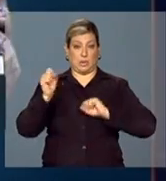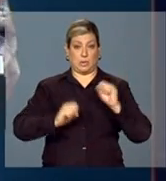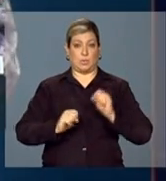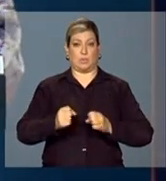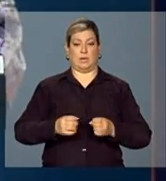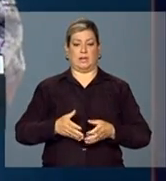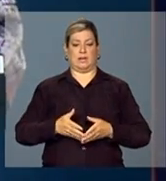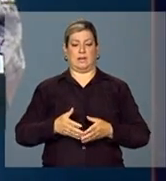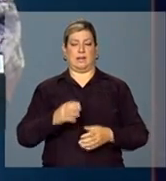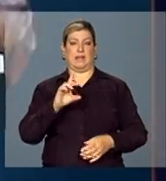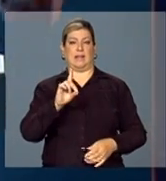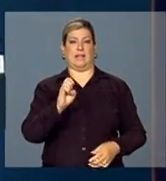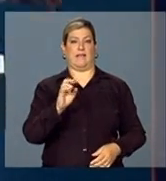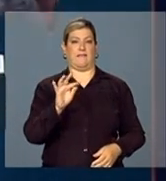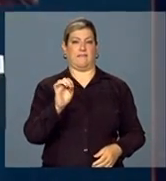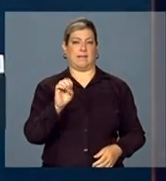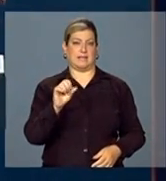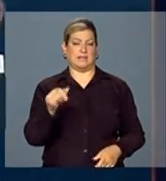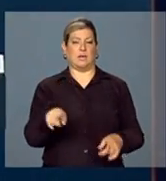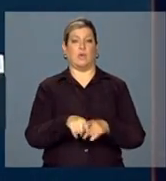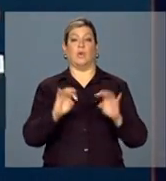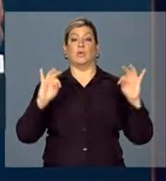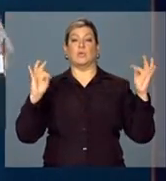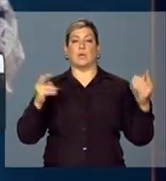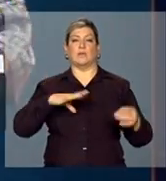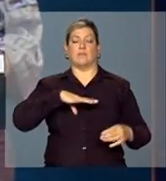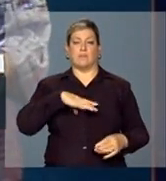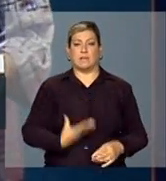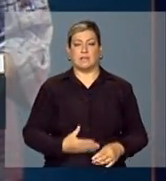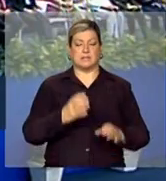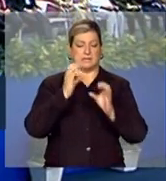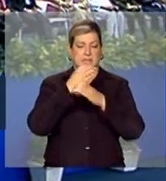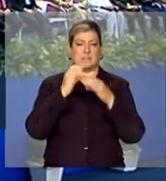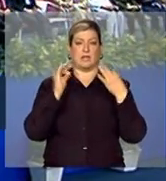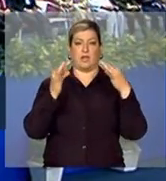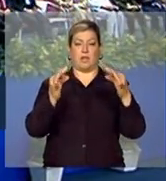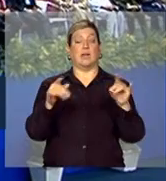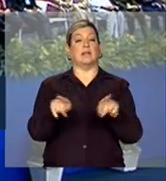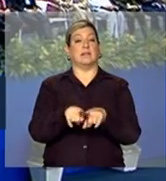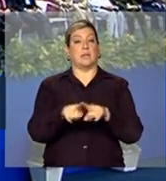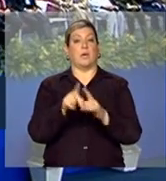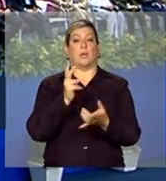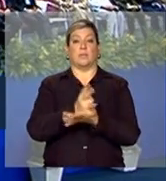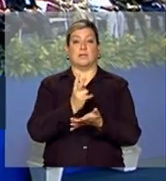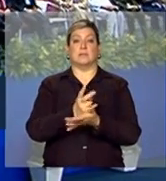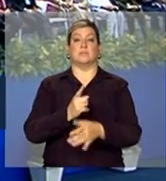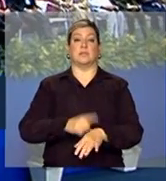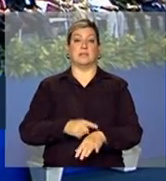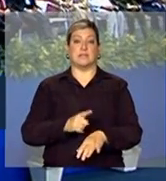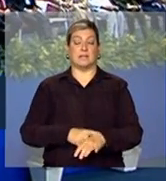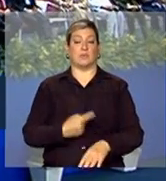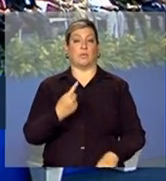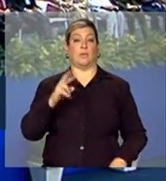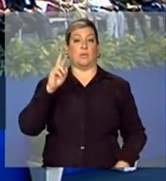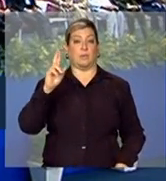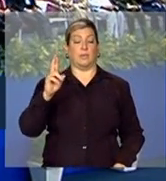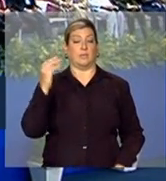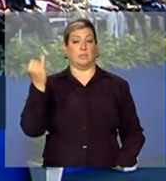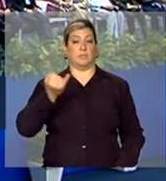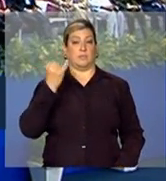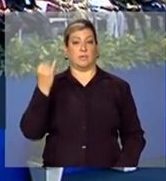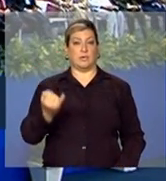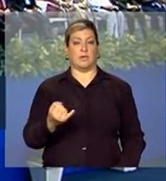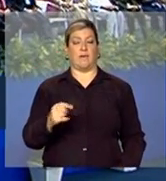com todos os desafios científicos e tecnológicos, e, ao mesmo tempo, um papel gerador de